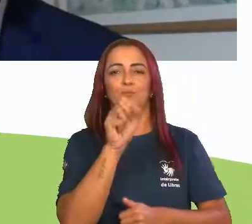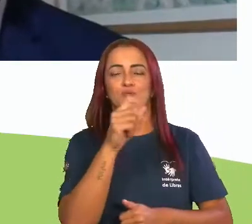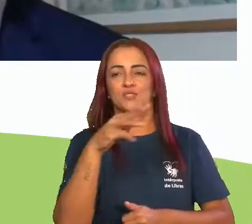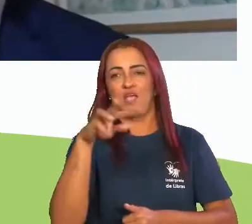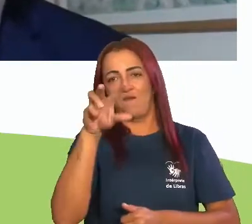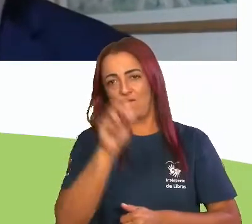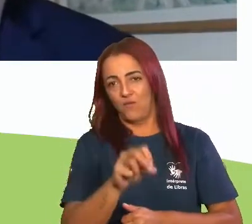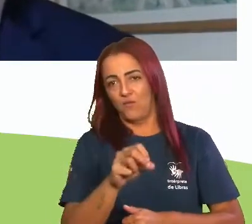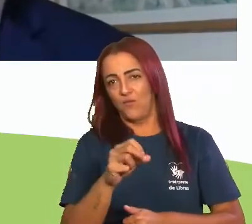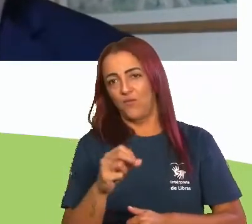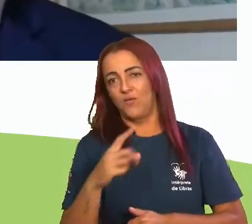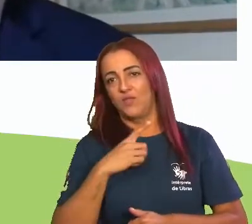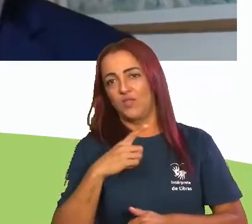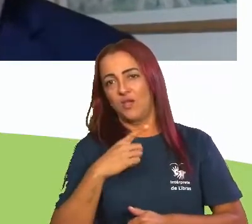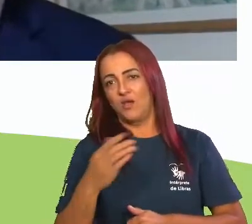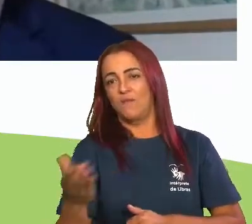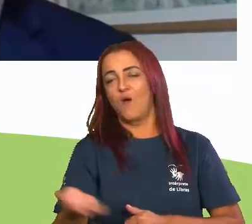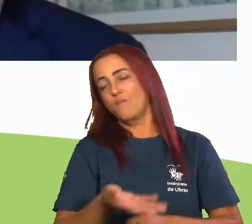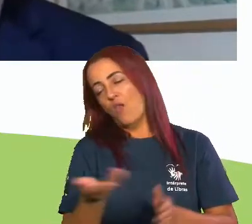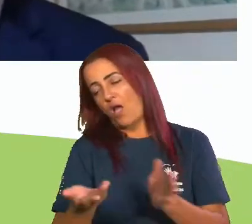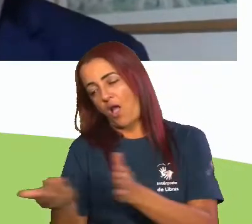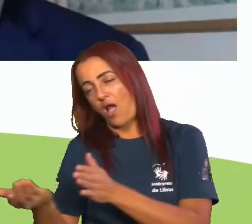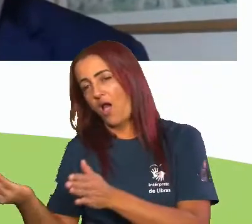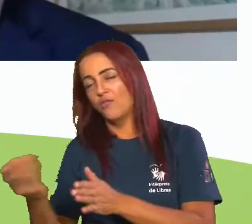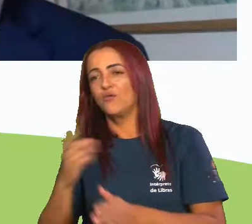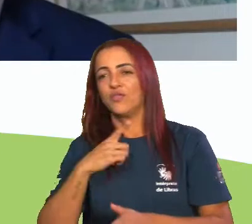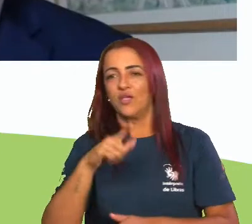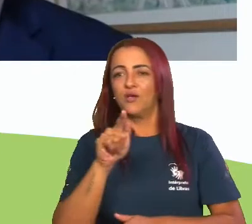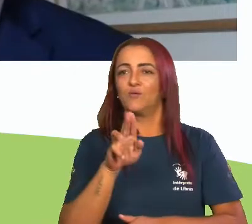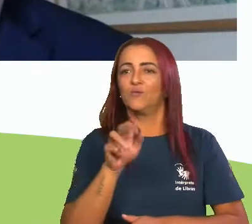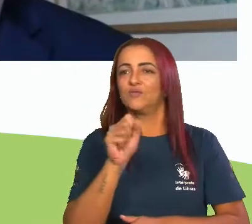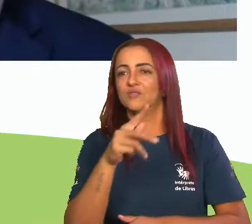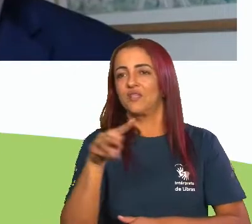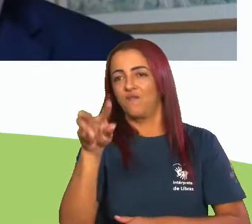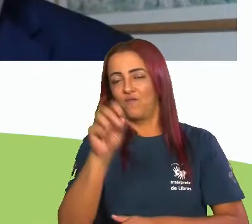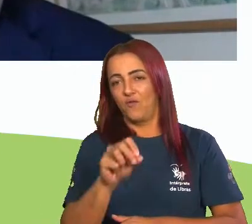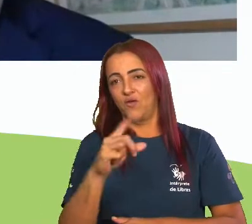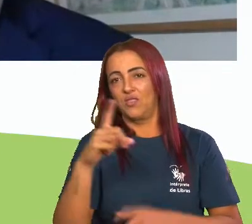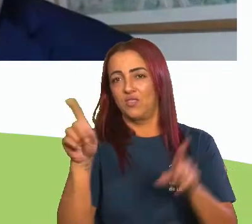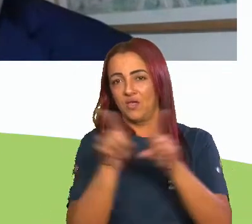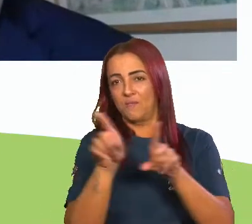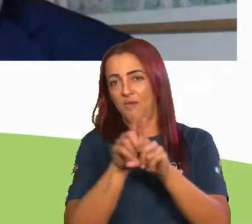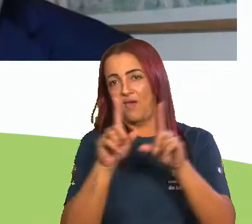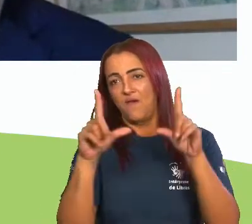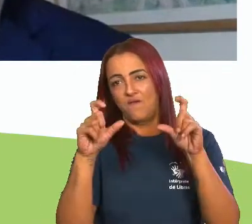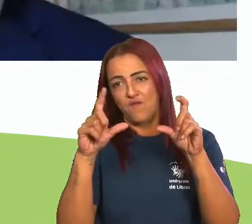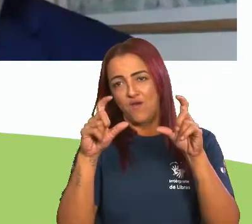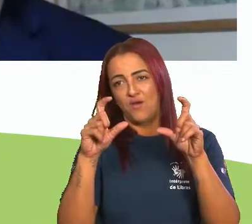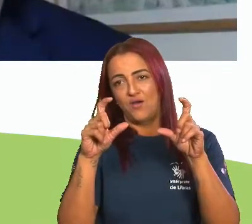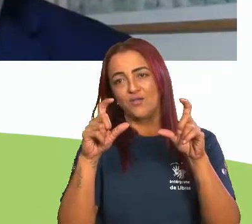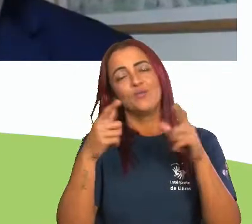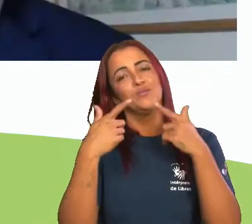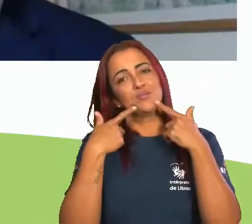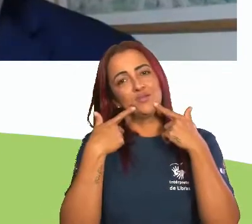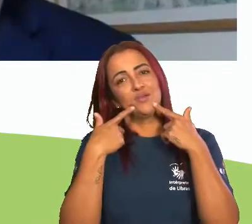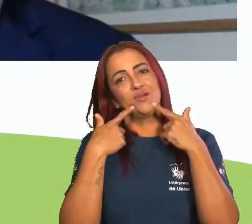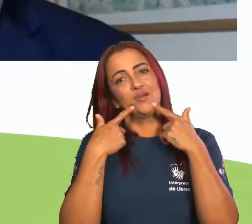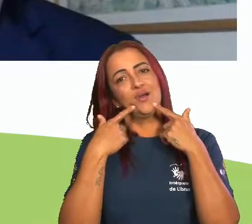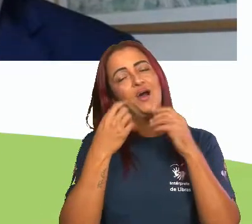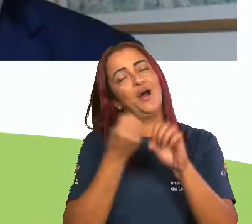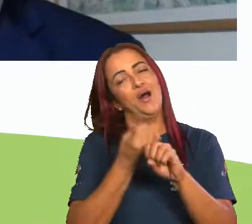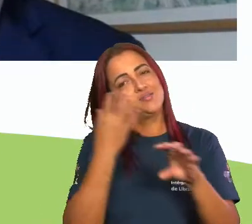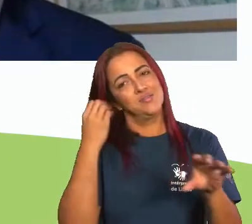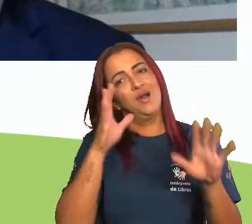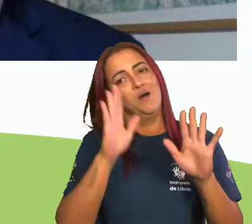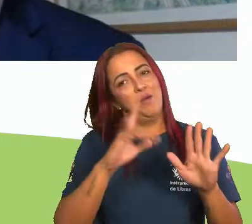aqui? Pode vir aqui pro lado, por favor, que aí o Gustavo também aparece na foto. Gustavo, ó, prepara o sorriso aí, hein? Porque você está virtual, mas está na